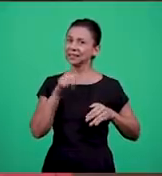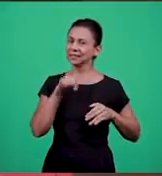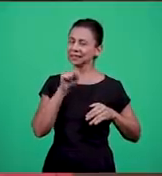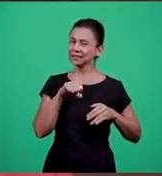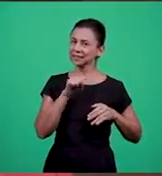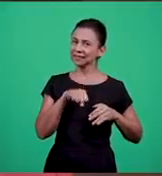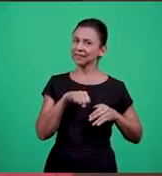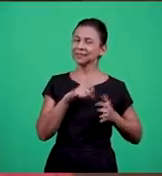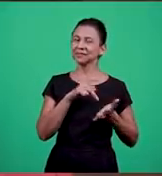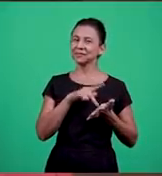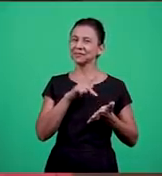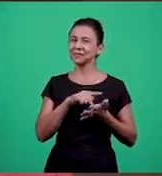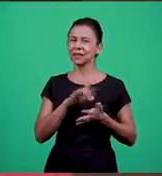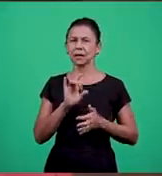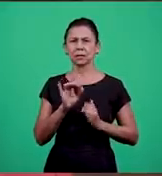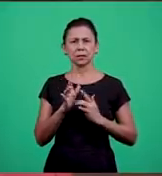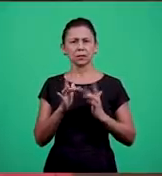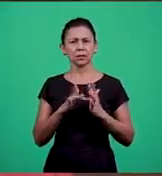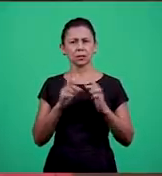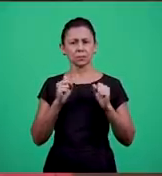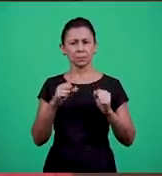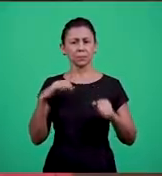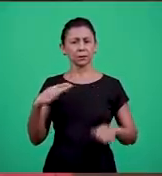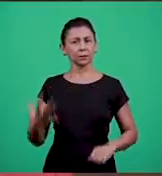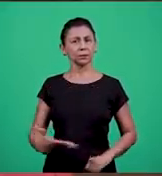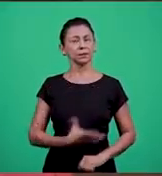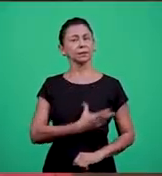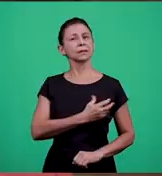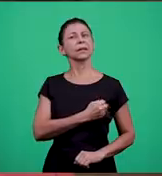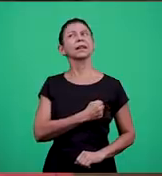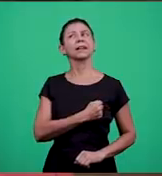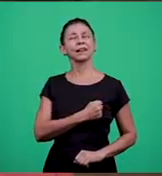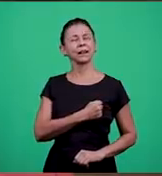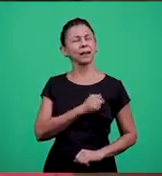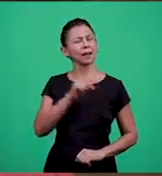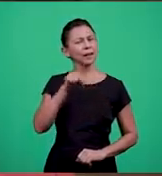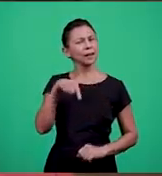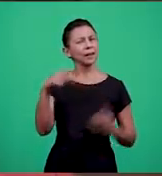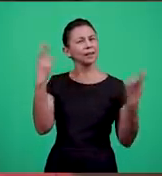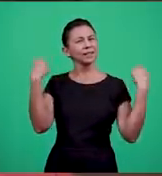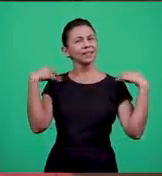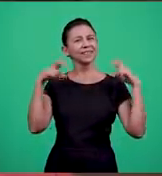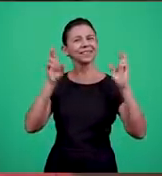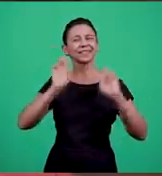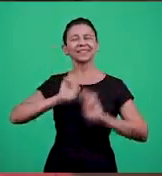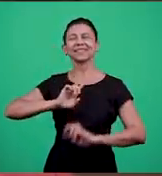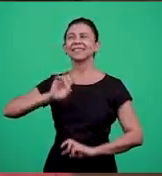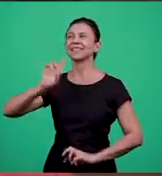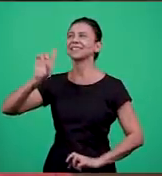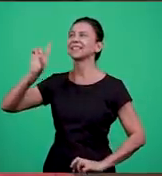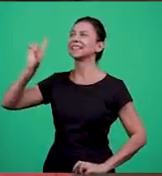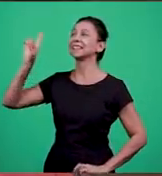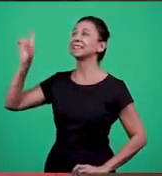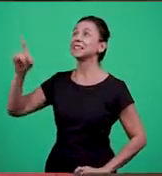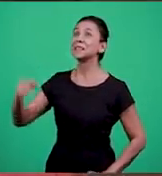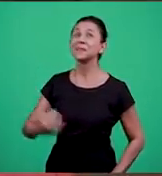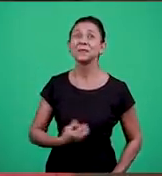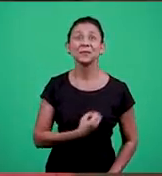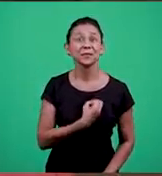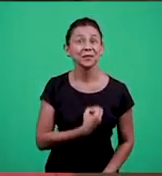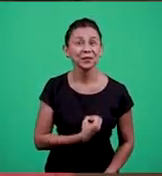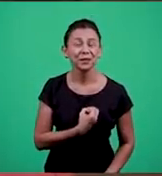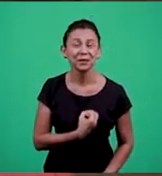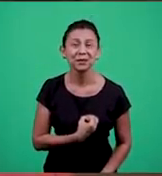só Jesus pode nos salvar. Jesus é o Cordeiro de Deus. Ele